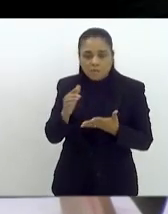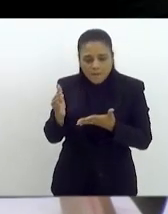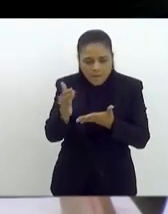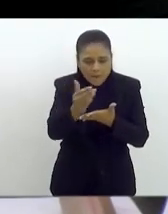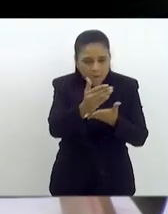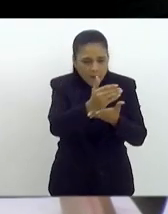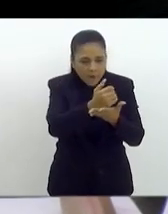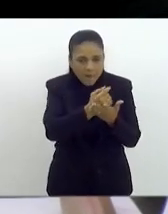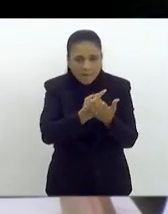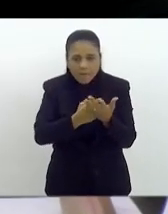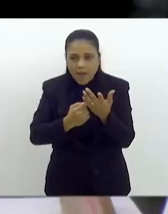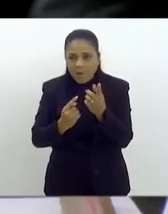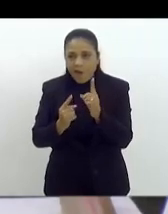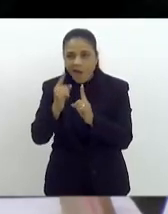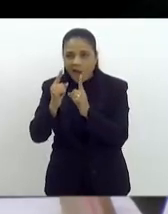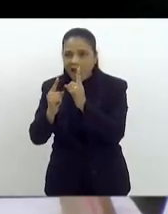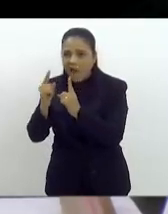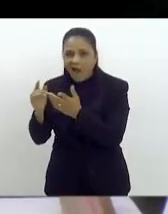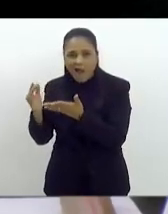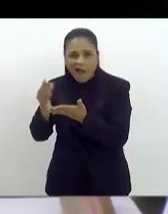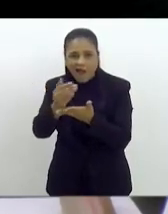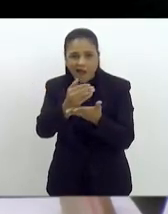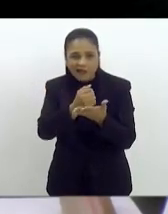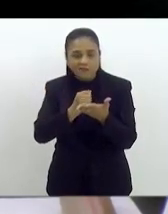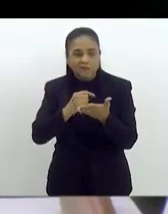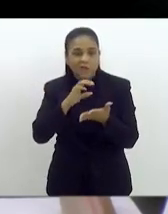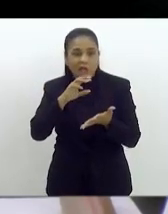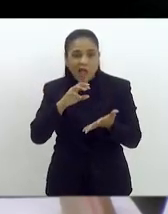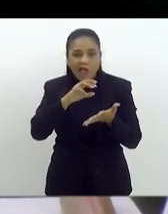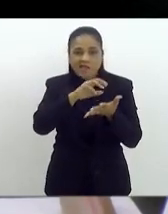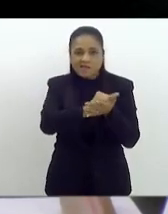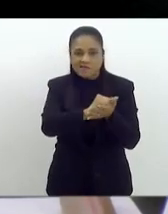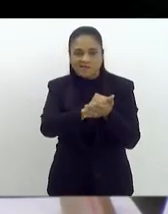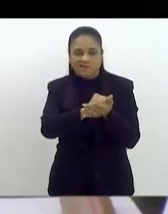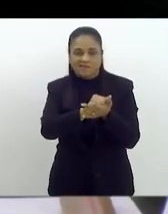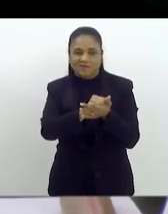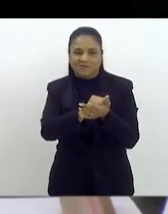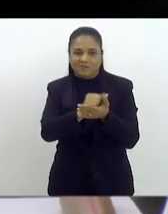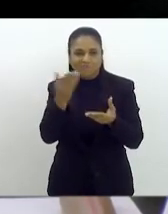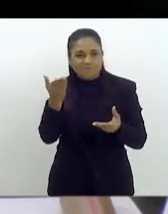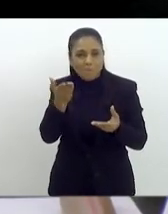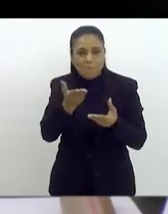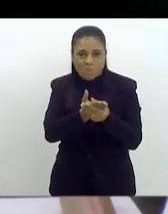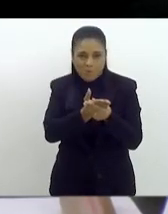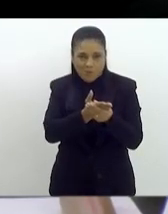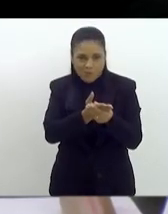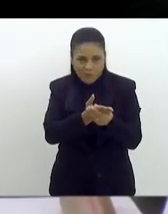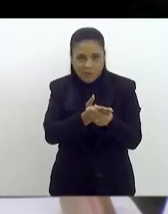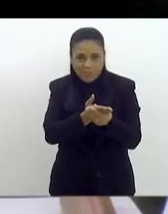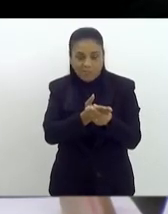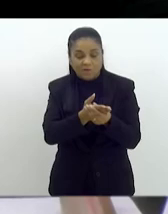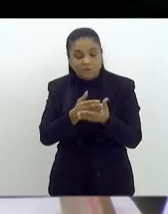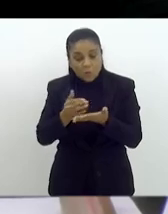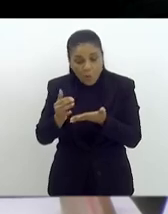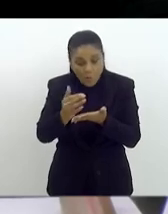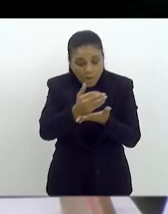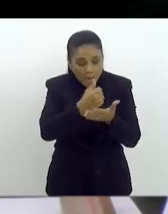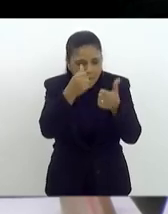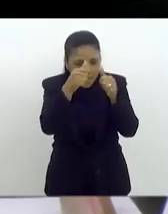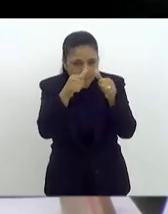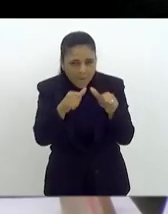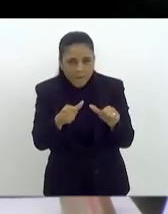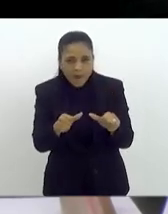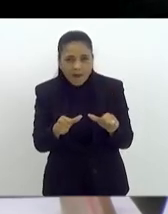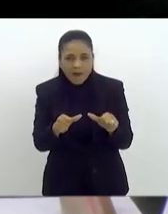do que ela vai no registro de ocorrência e com base nesses dados a gente tenta de alguma forma